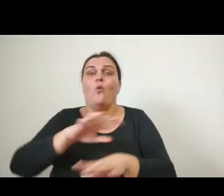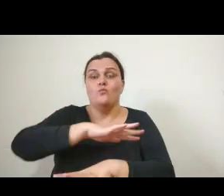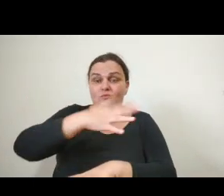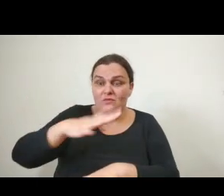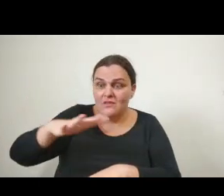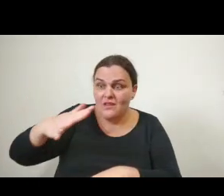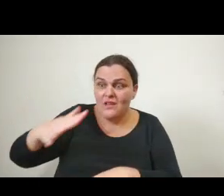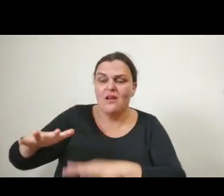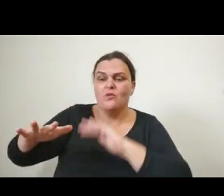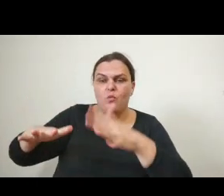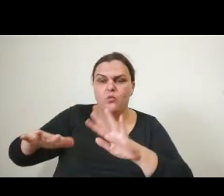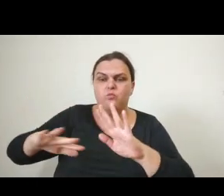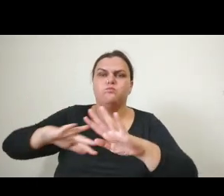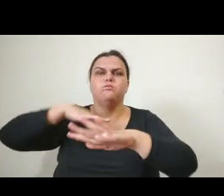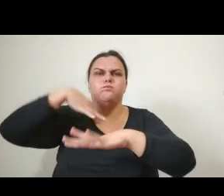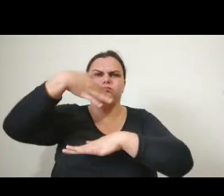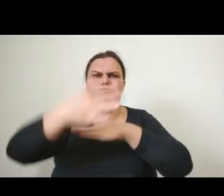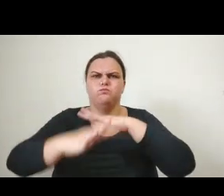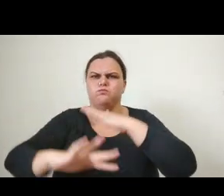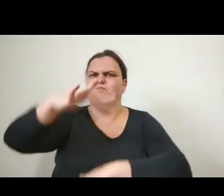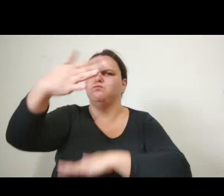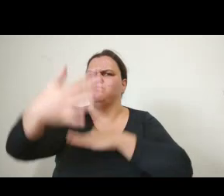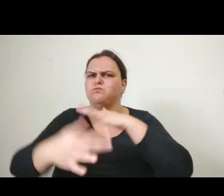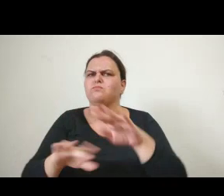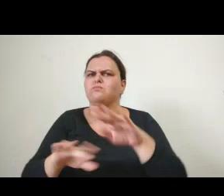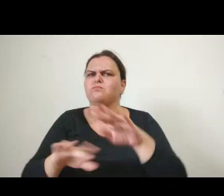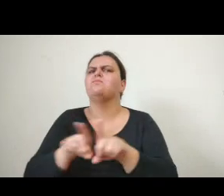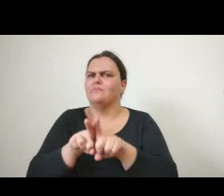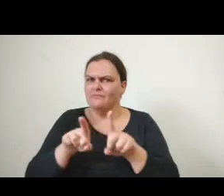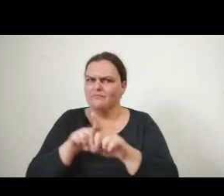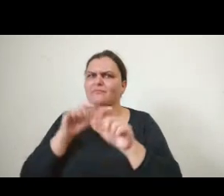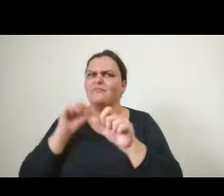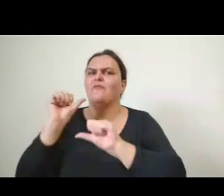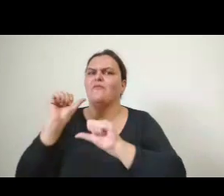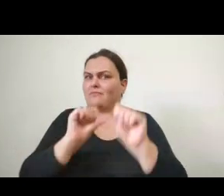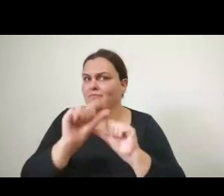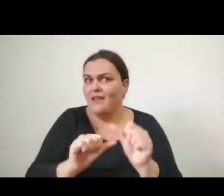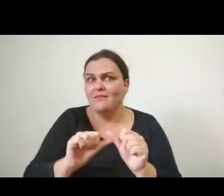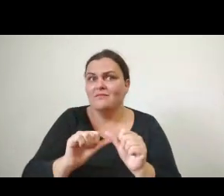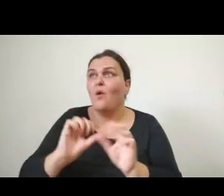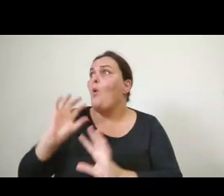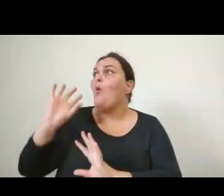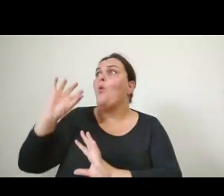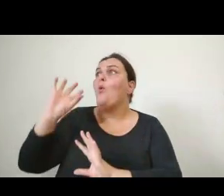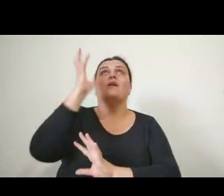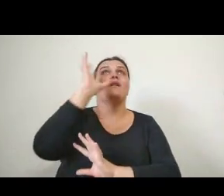alterando de fato, né, o clima como um todo, né, em todo o planeta.